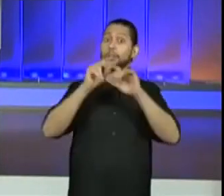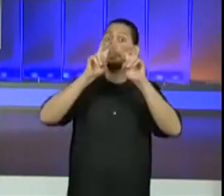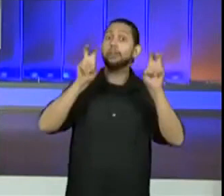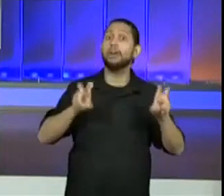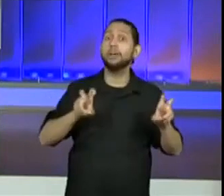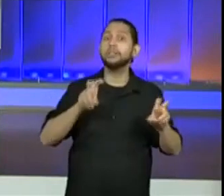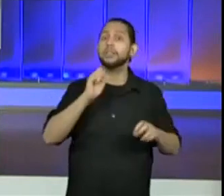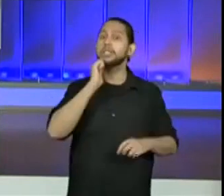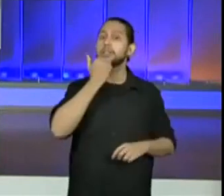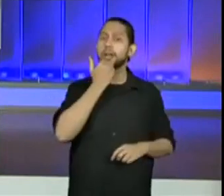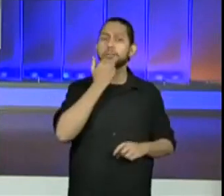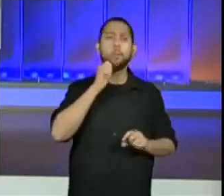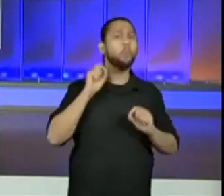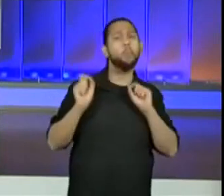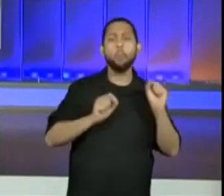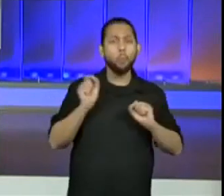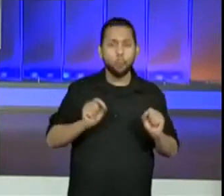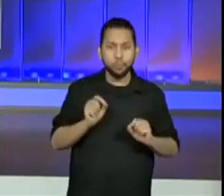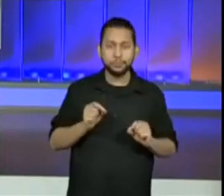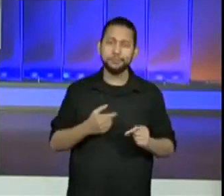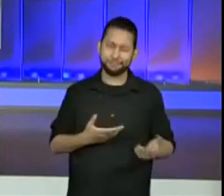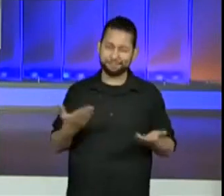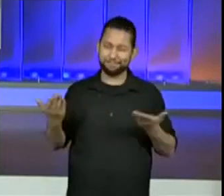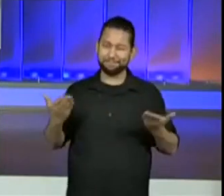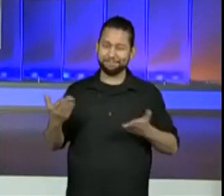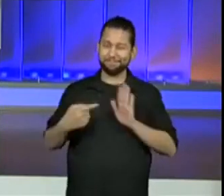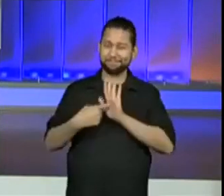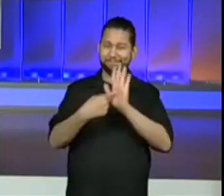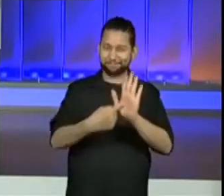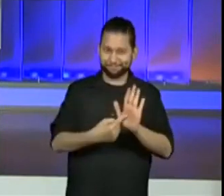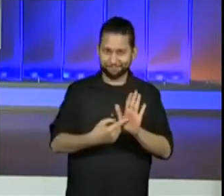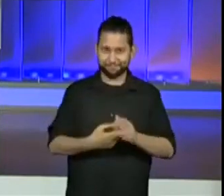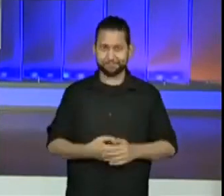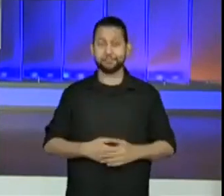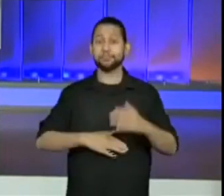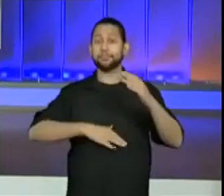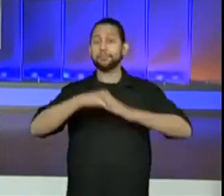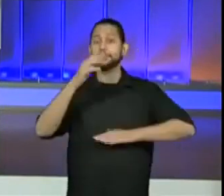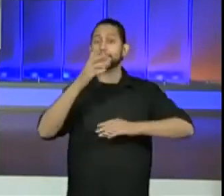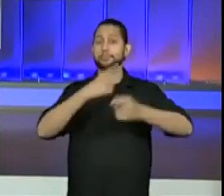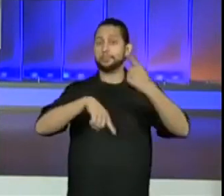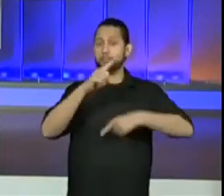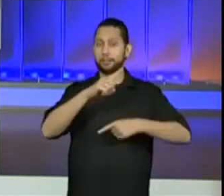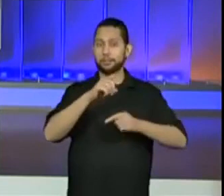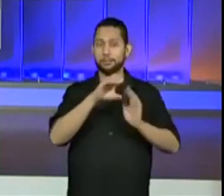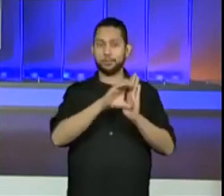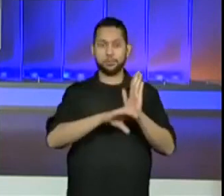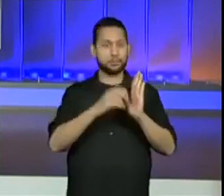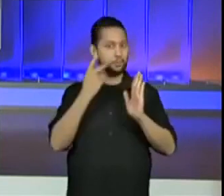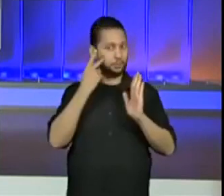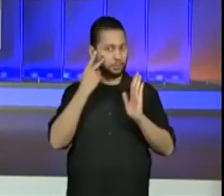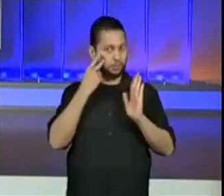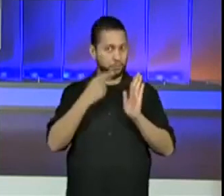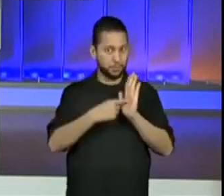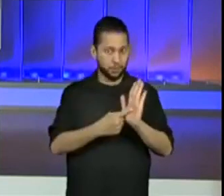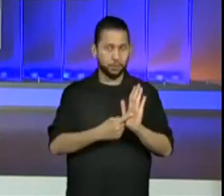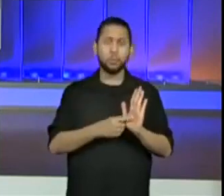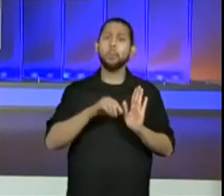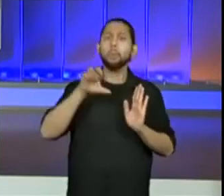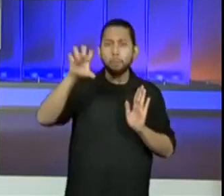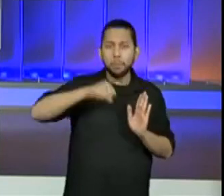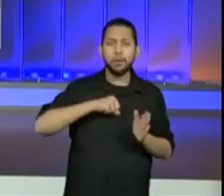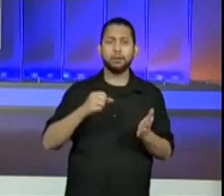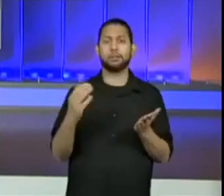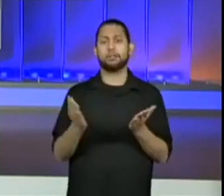ciências. Vamos conhecer a habilidade sobre a qual a aula foi desenvolvida? Então, peço que você esteja aí com um caderno,